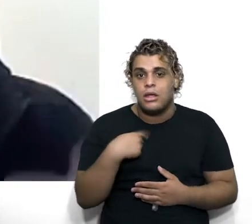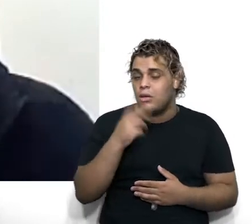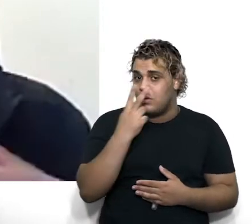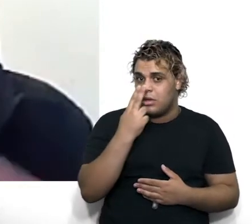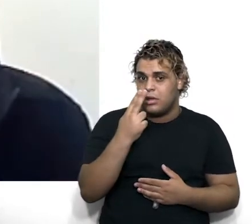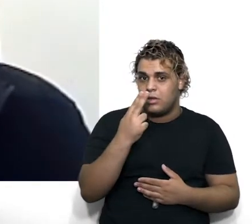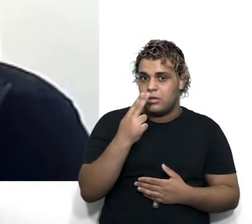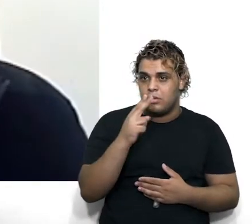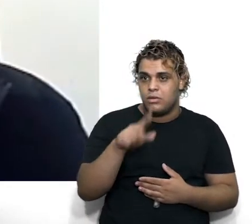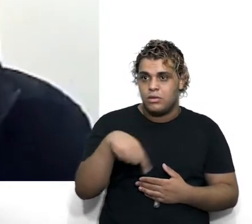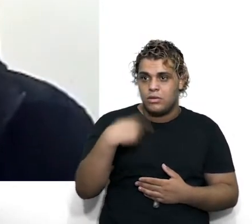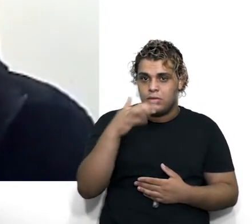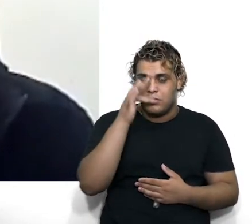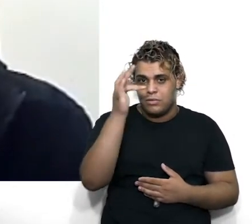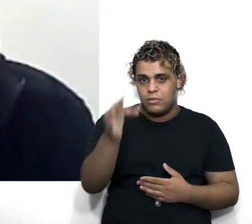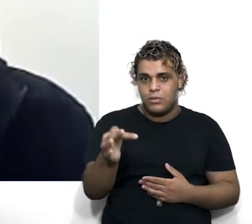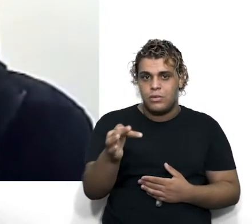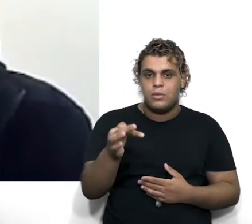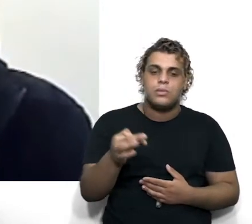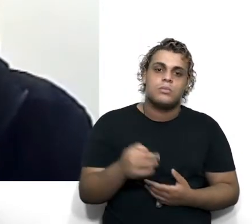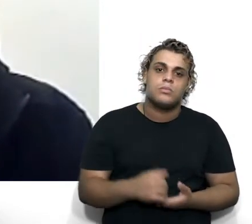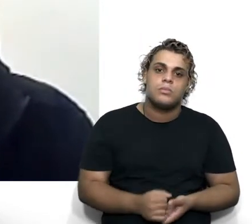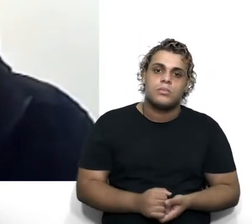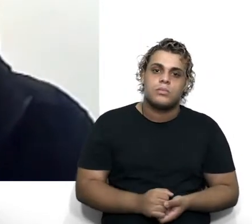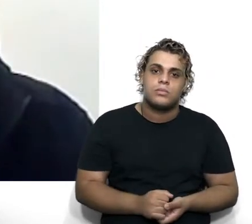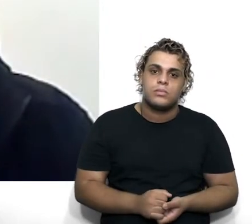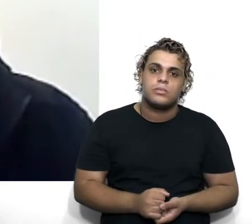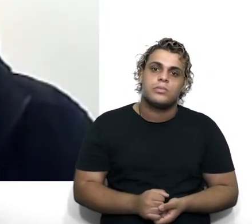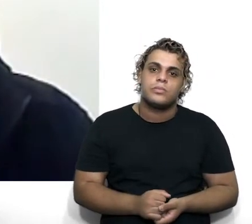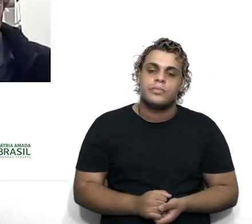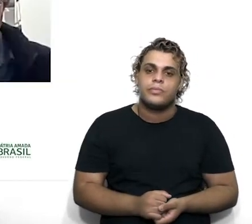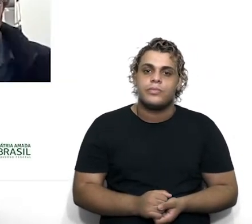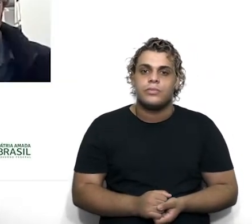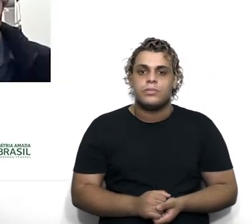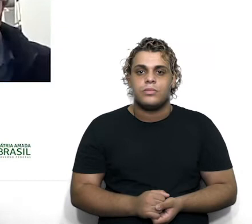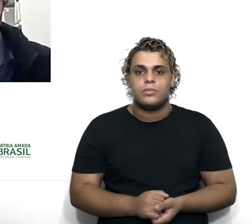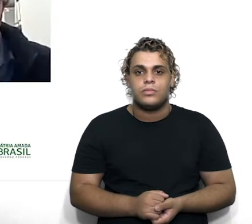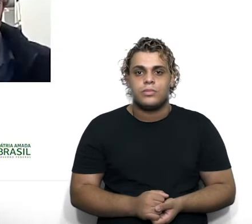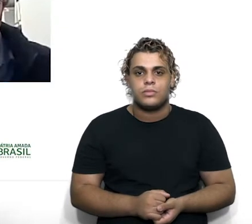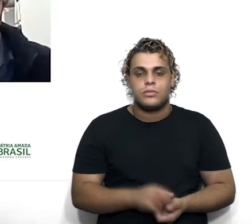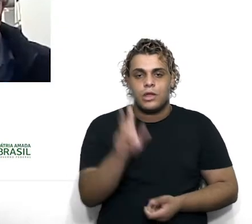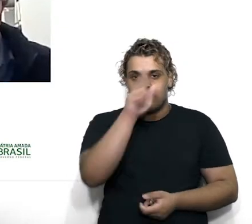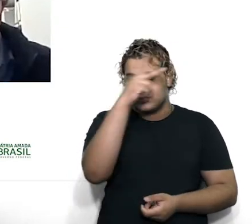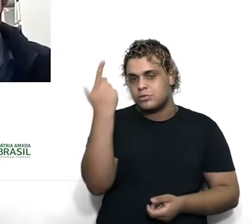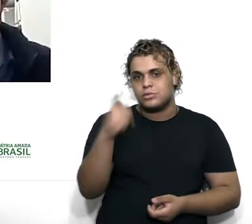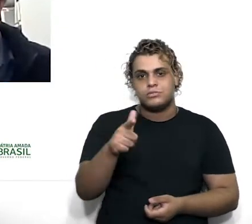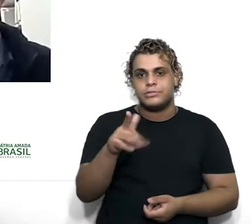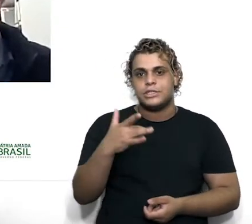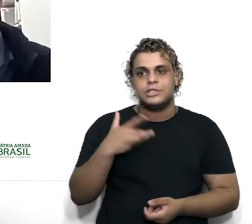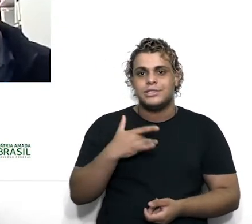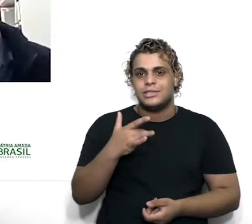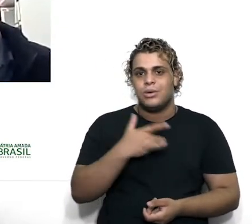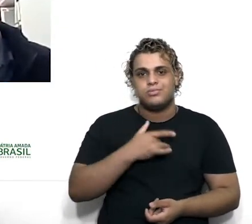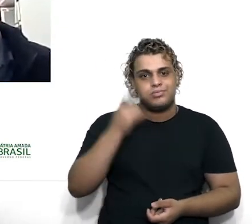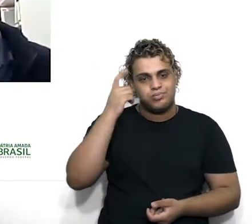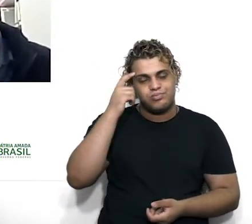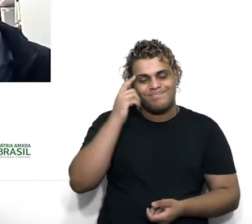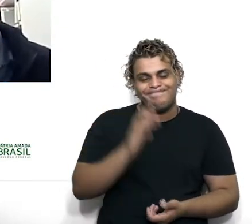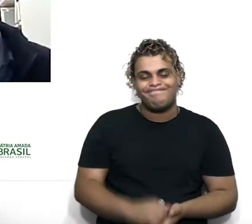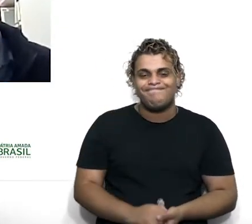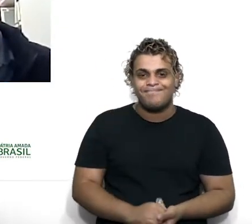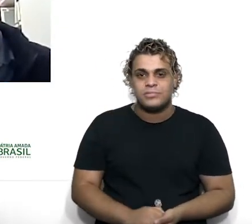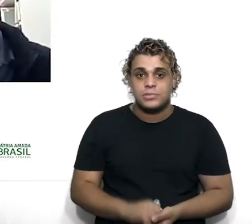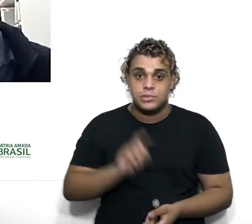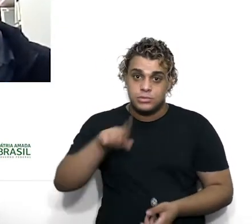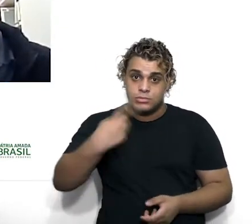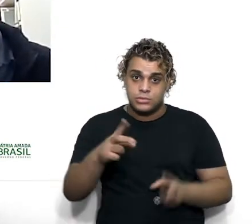gente. Para além da questão económica, a questão da vida mental parece-me um tema. O próximo grande tema,